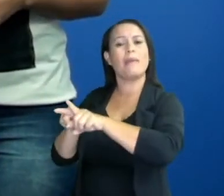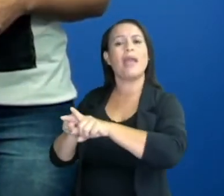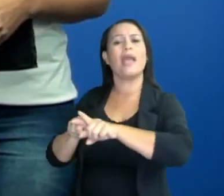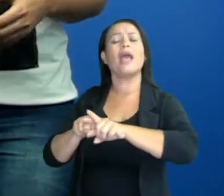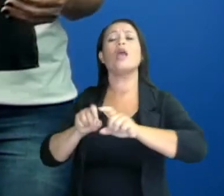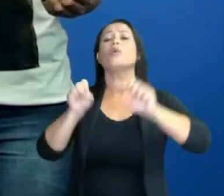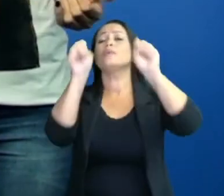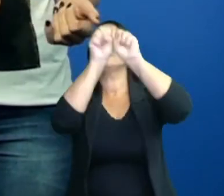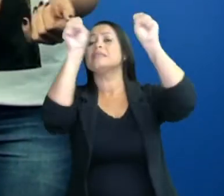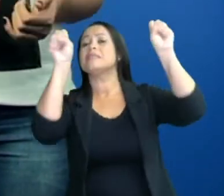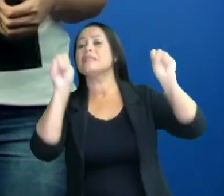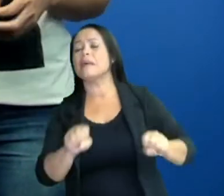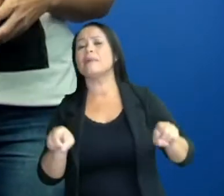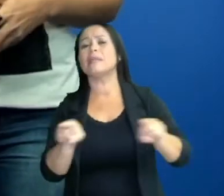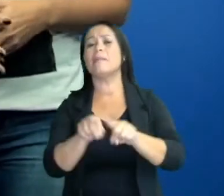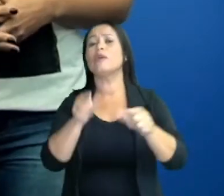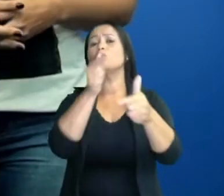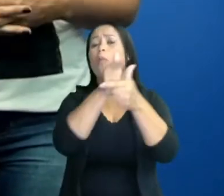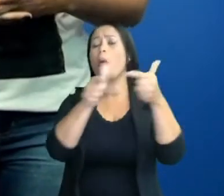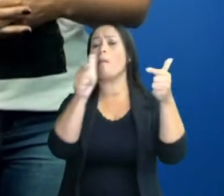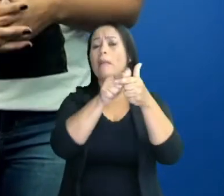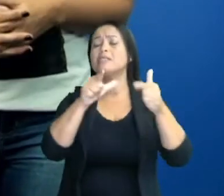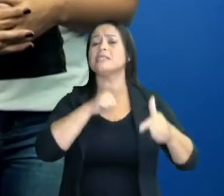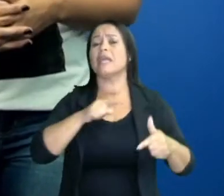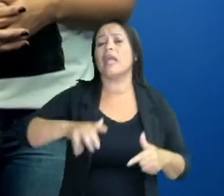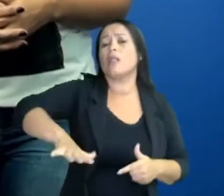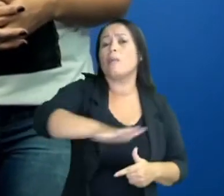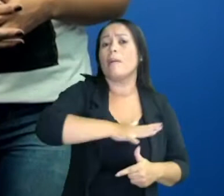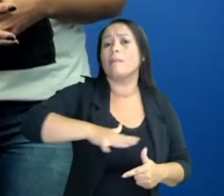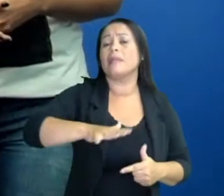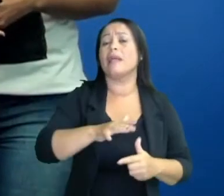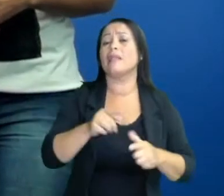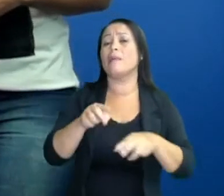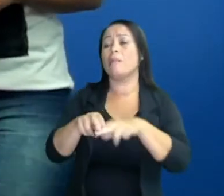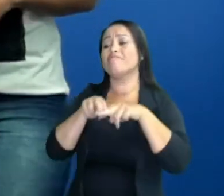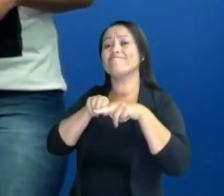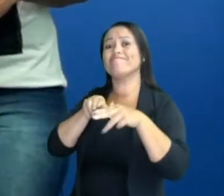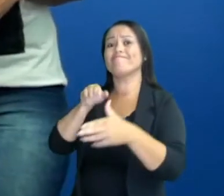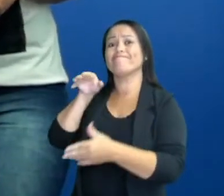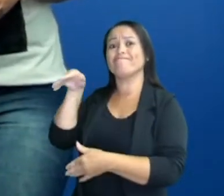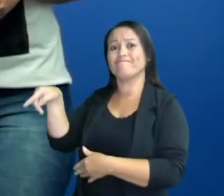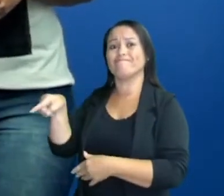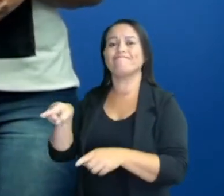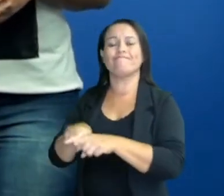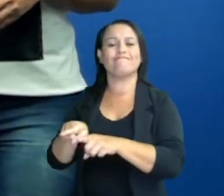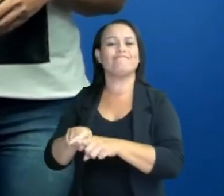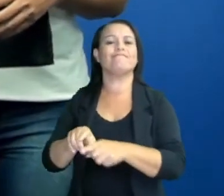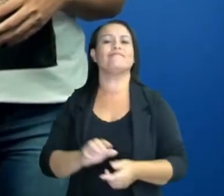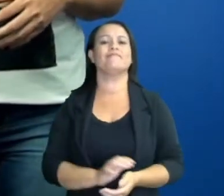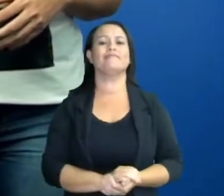agrícolas e os impactos ambientais provocados por esses sistemas agrícolas